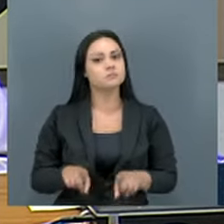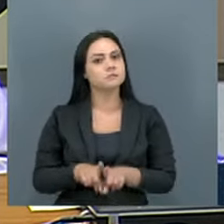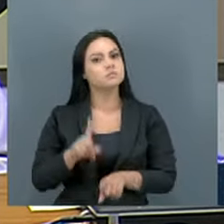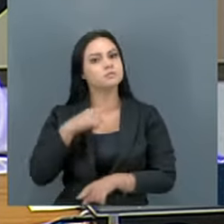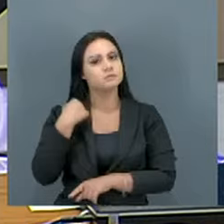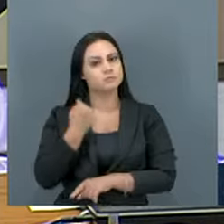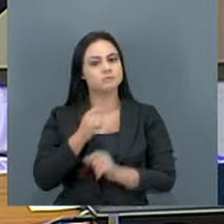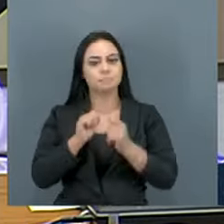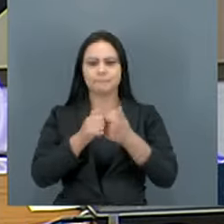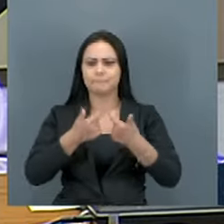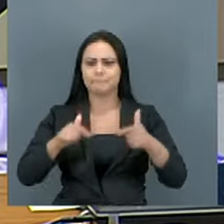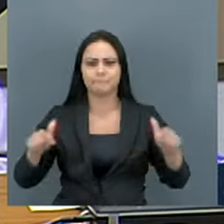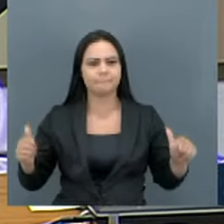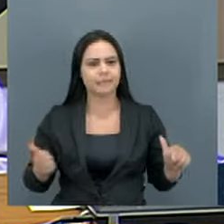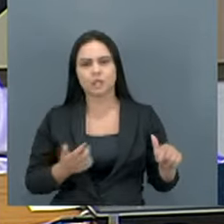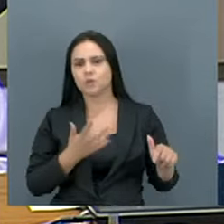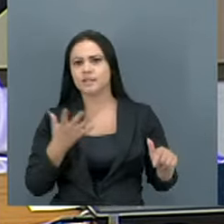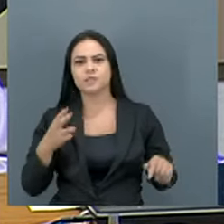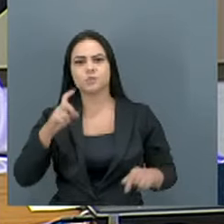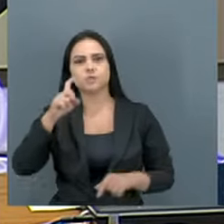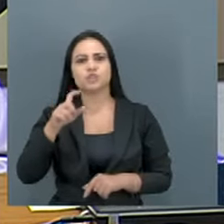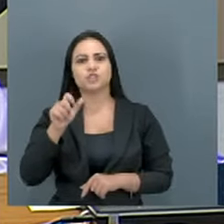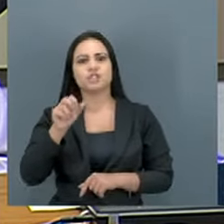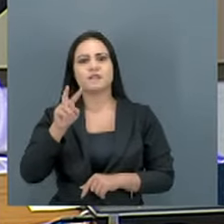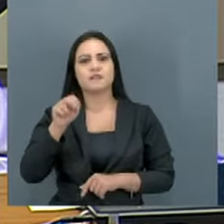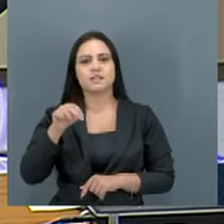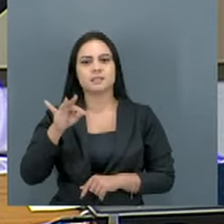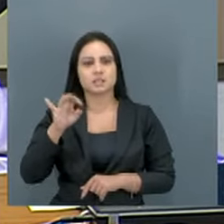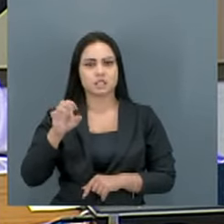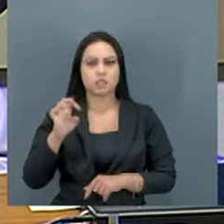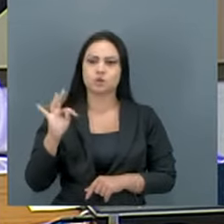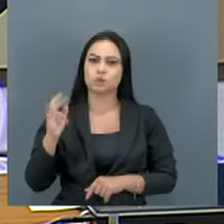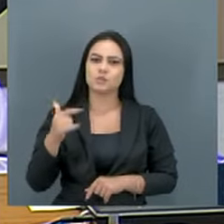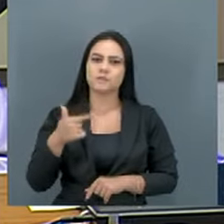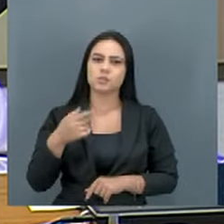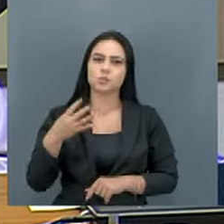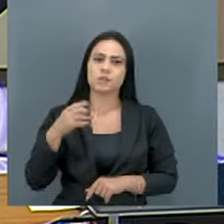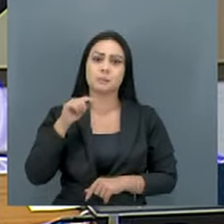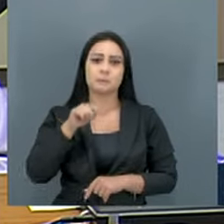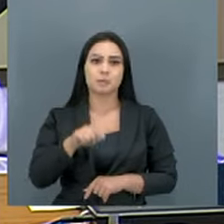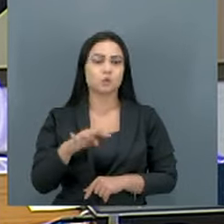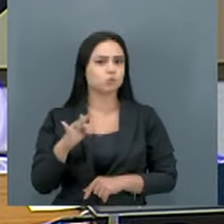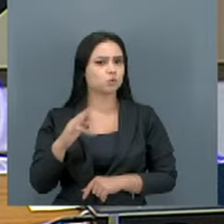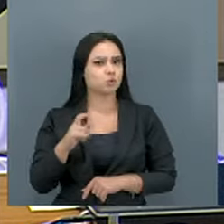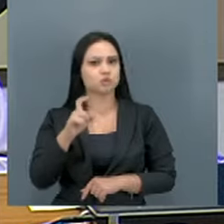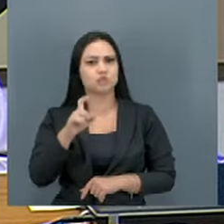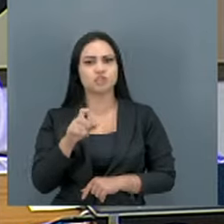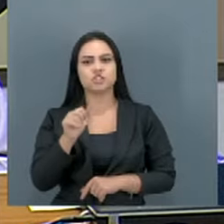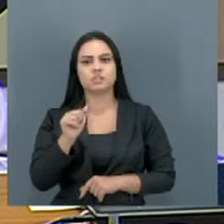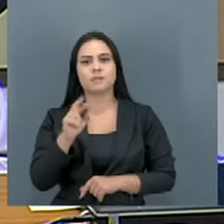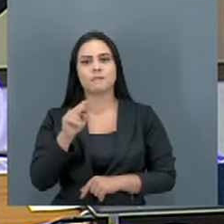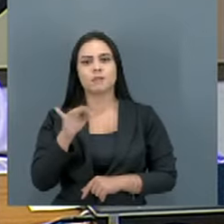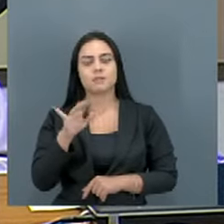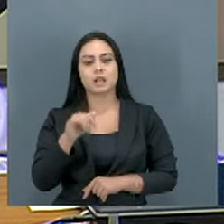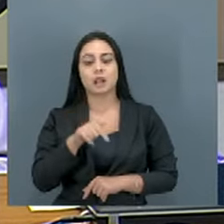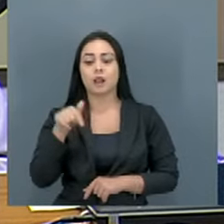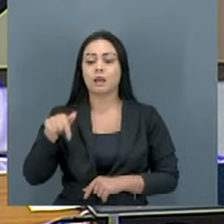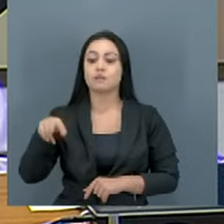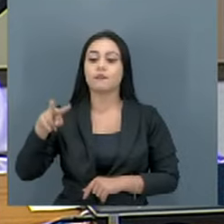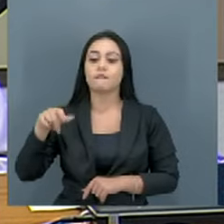a maioria do Chavante. Todos é 24 mil em todo Chavante, no Vale do